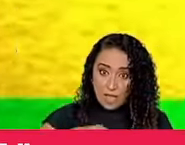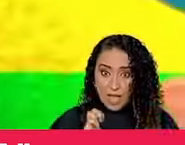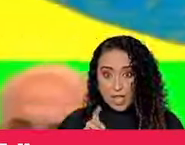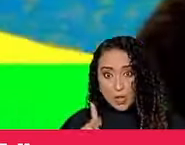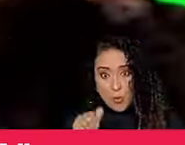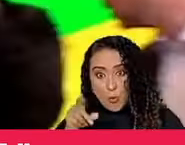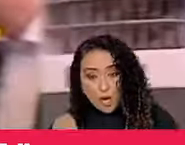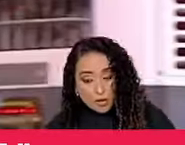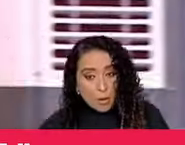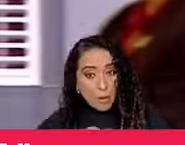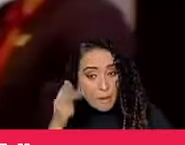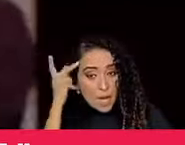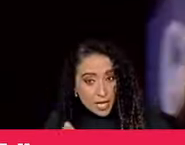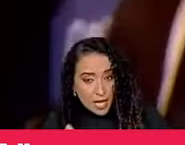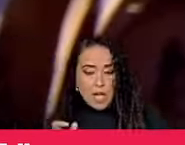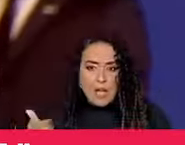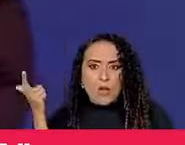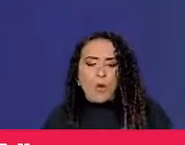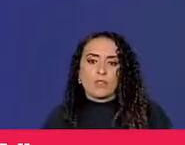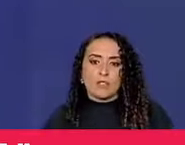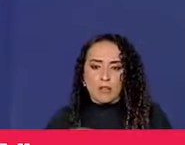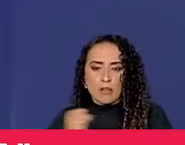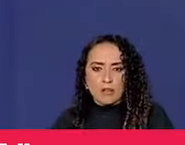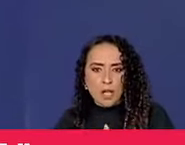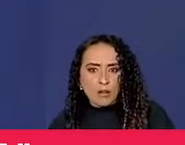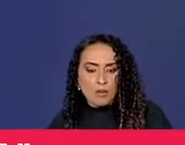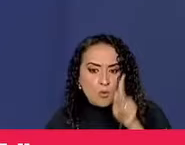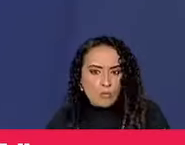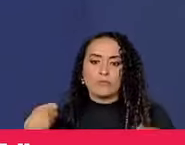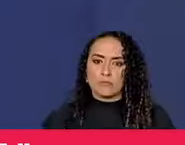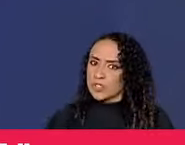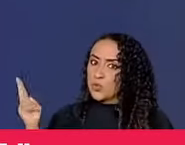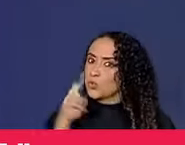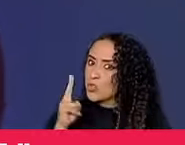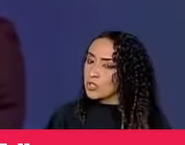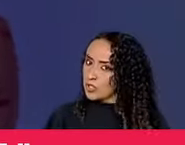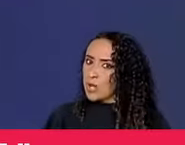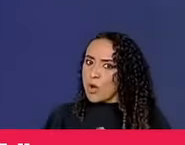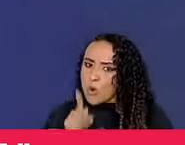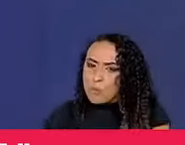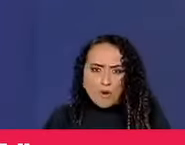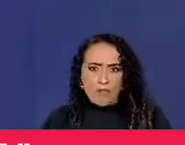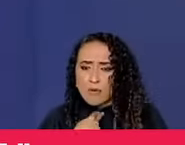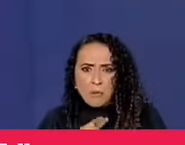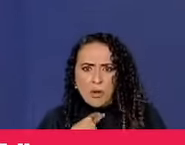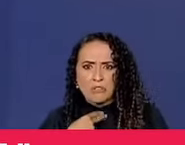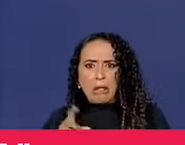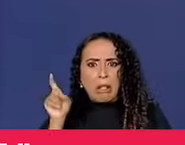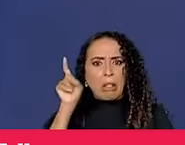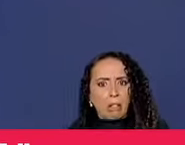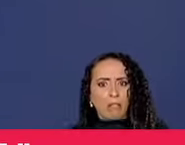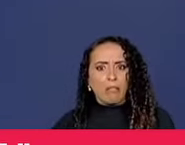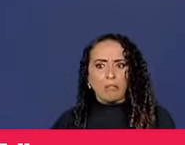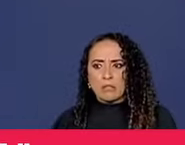Eduardo, para que a gente possa construir as coisas que o povo necessita e com uma certa urgência, porque o povo não pode ficar dependendo